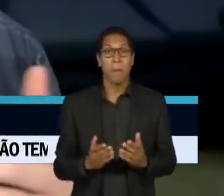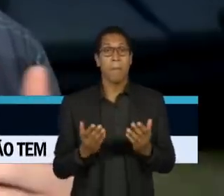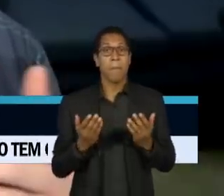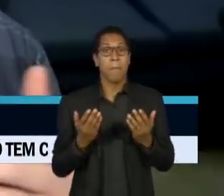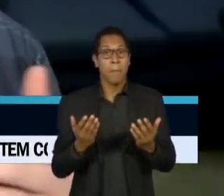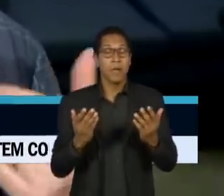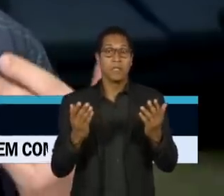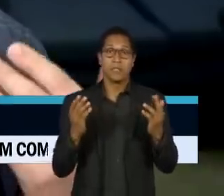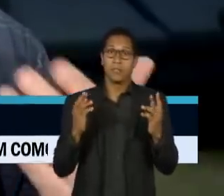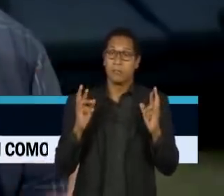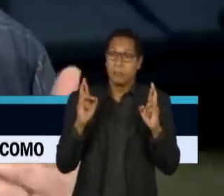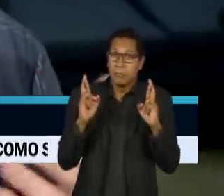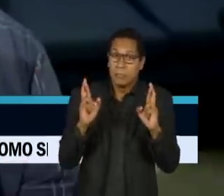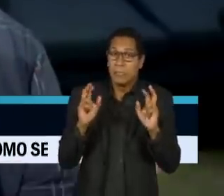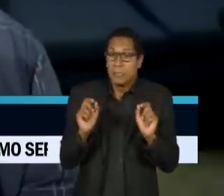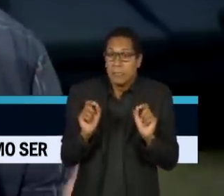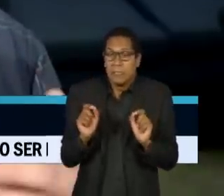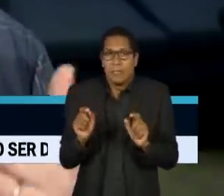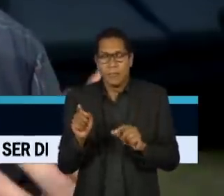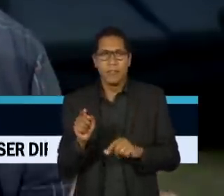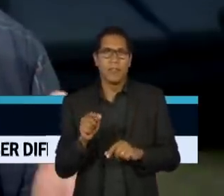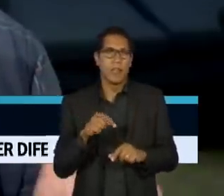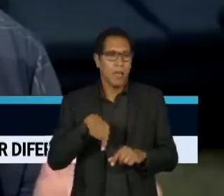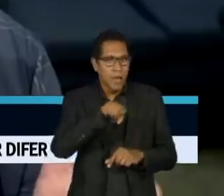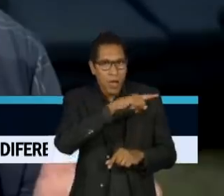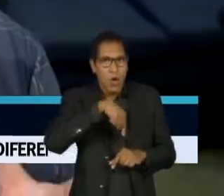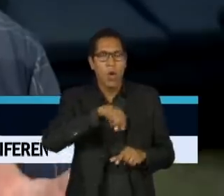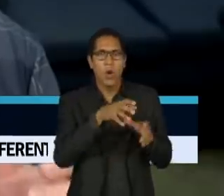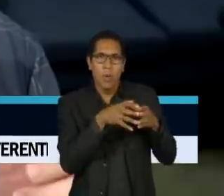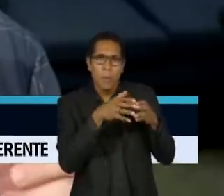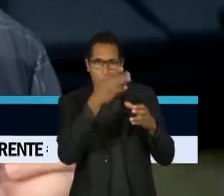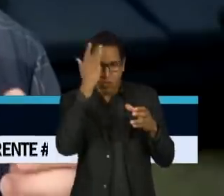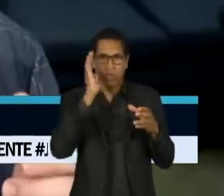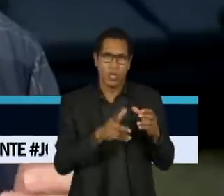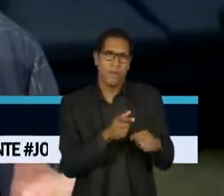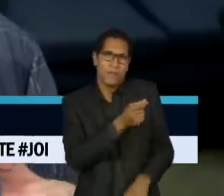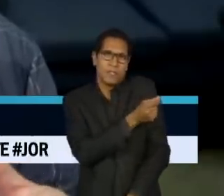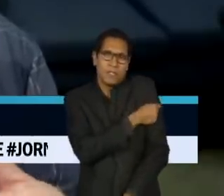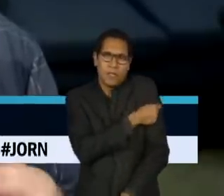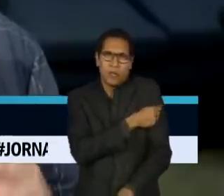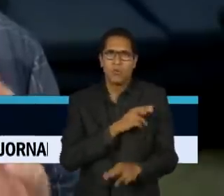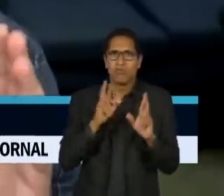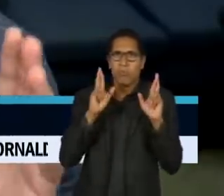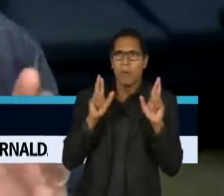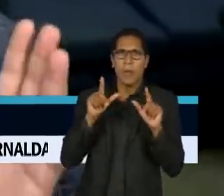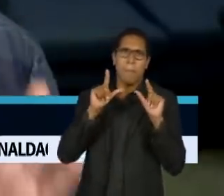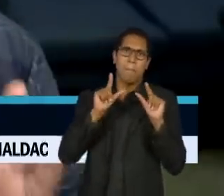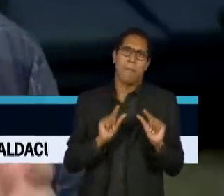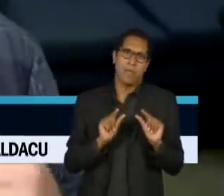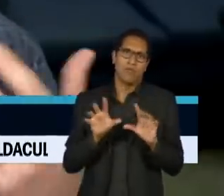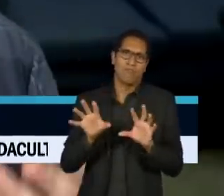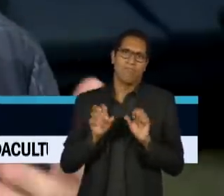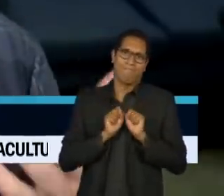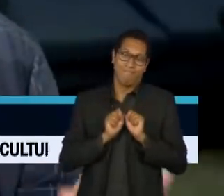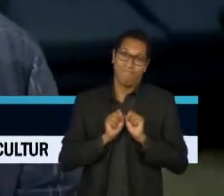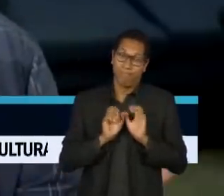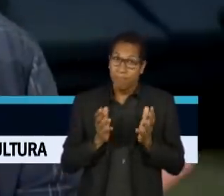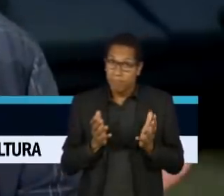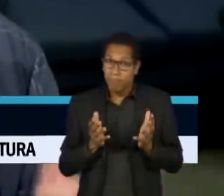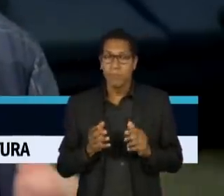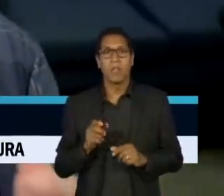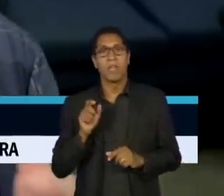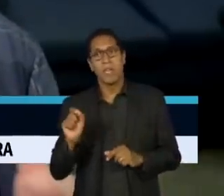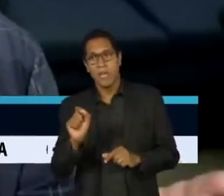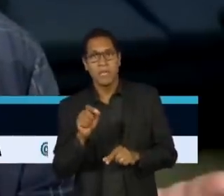ela não seja tão severa nos vacinados. E isso a gente está esperando para conferir e ter essa certeza. Mas mesmo se ela não for severa